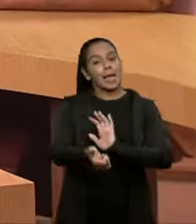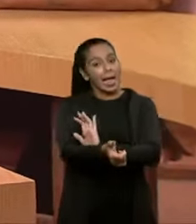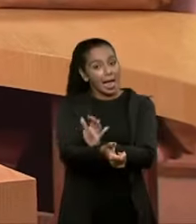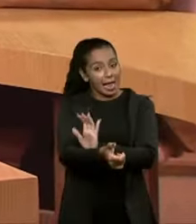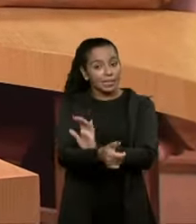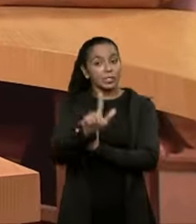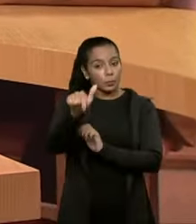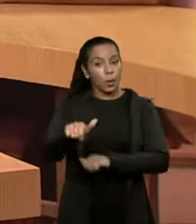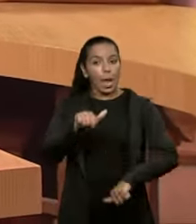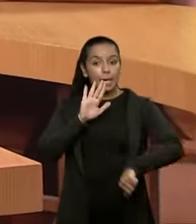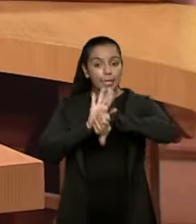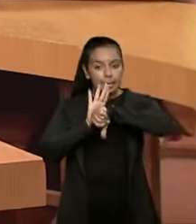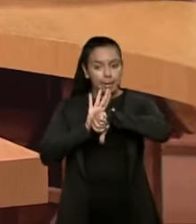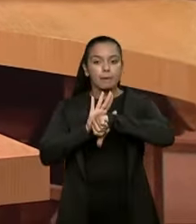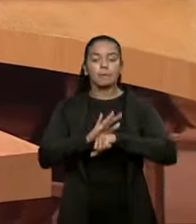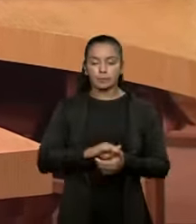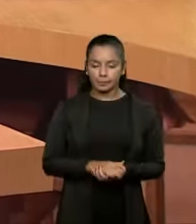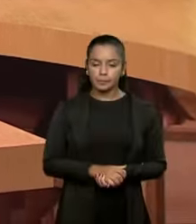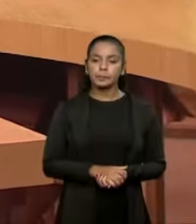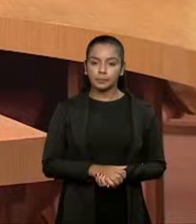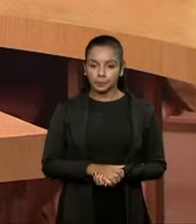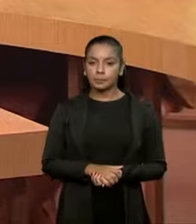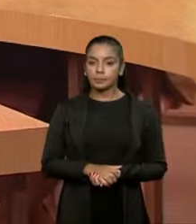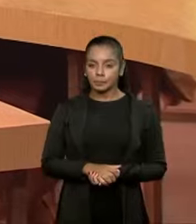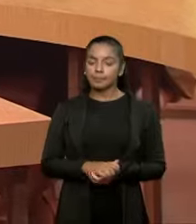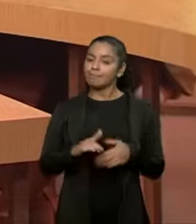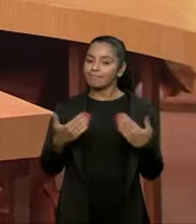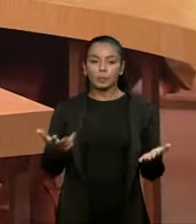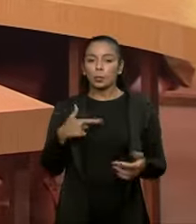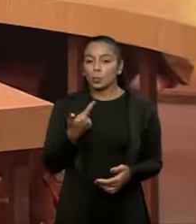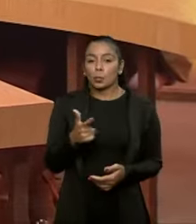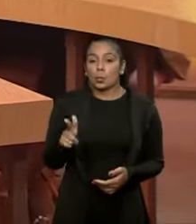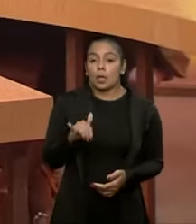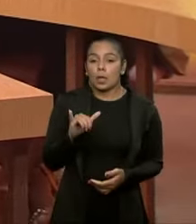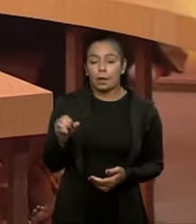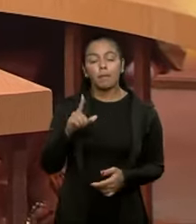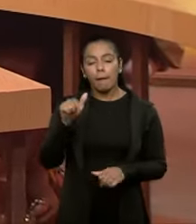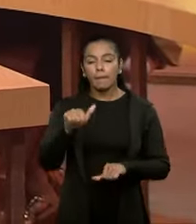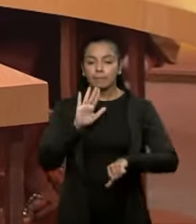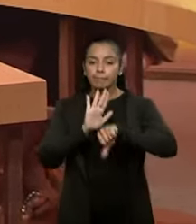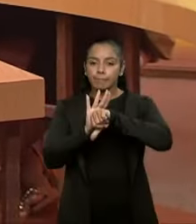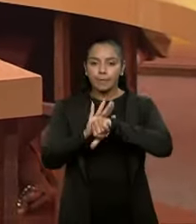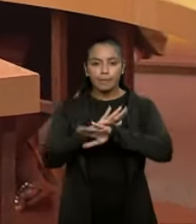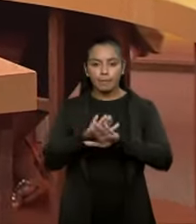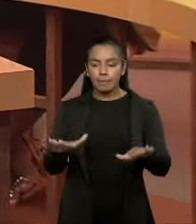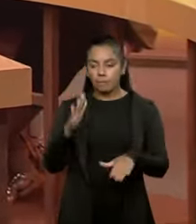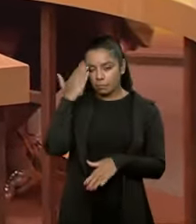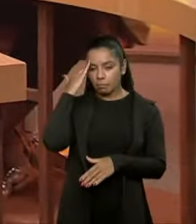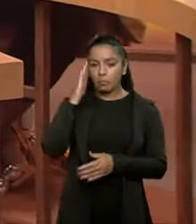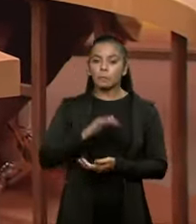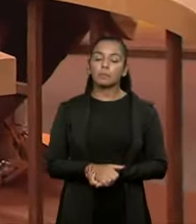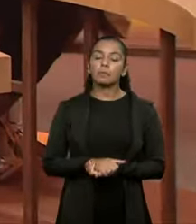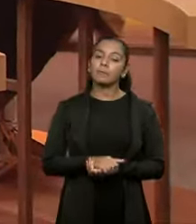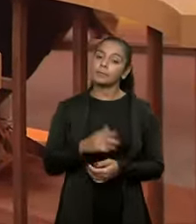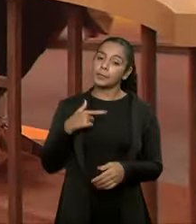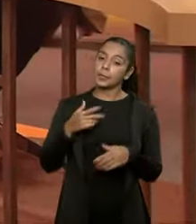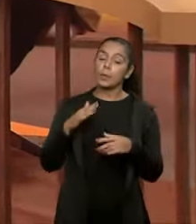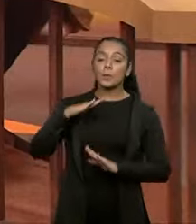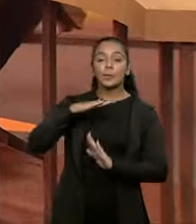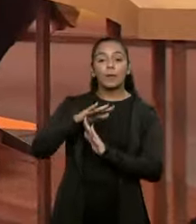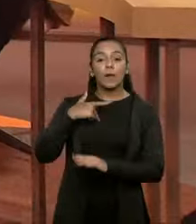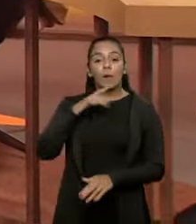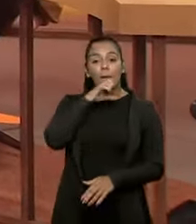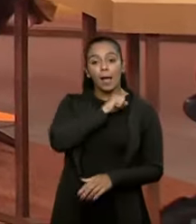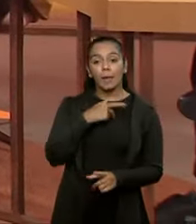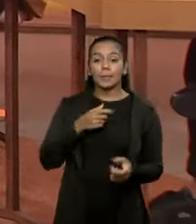é crime. Crime. Tá? Então não tem essa, é crime, entendeu? Mas ó, a gente vai pro intervalo rapidinho, ter